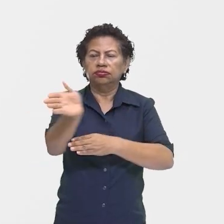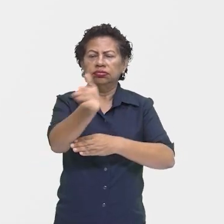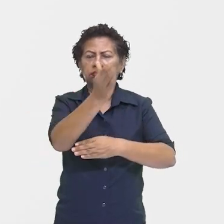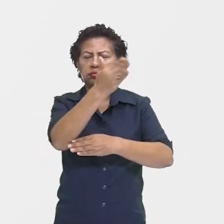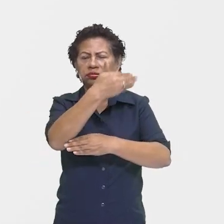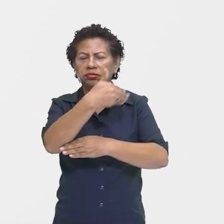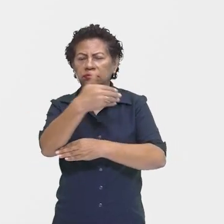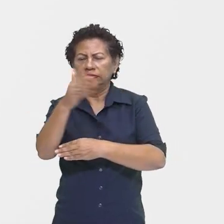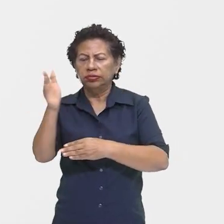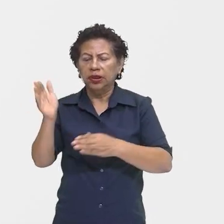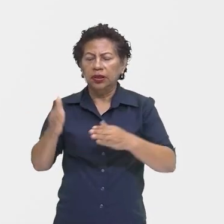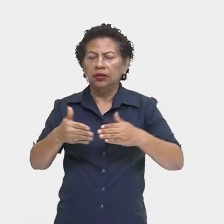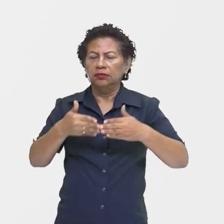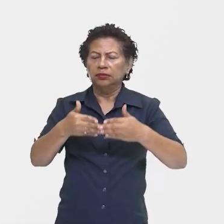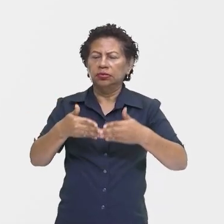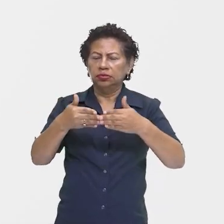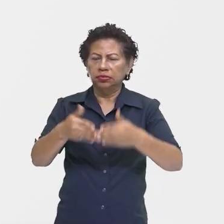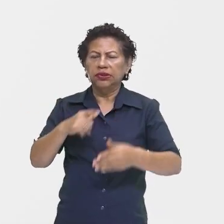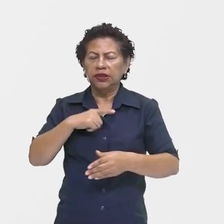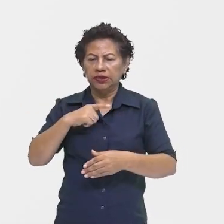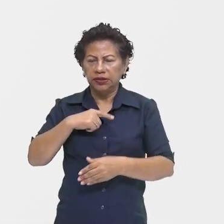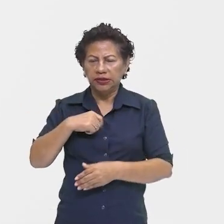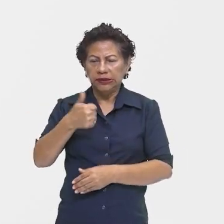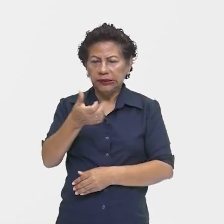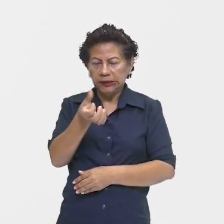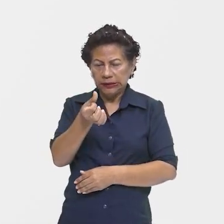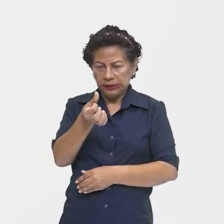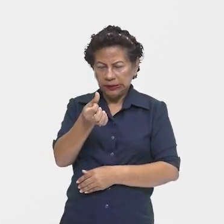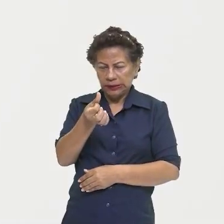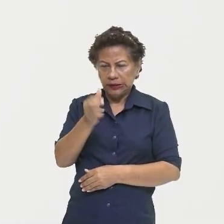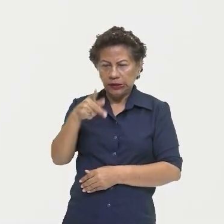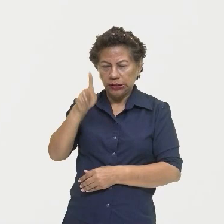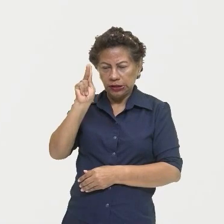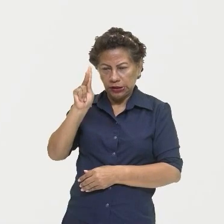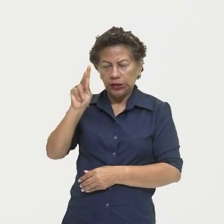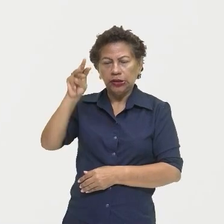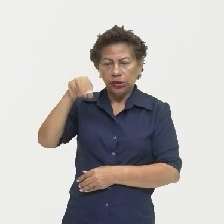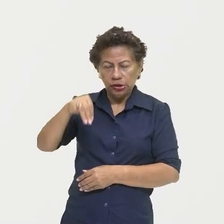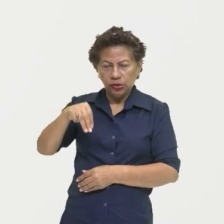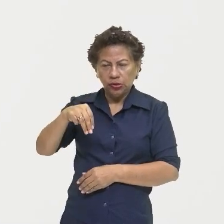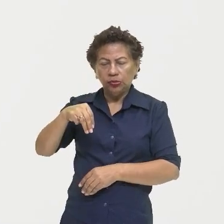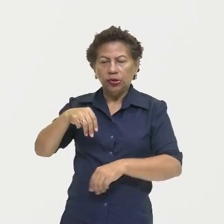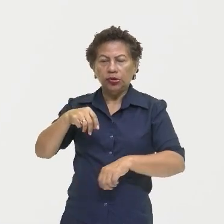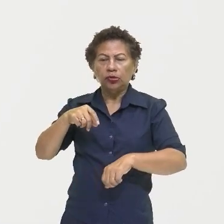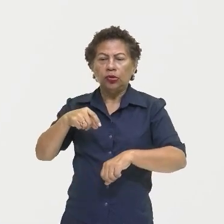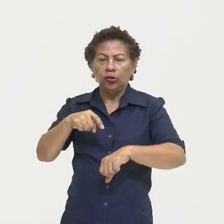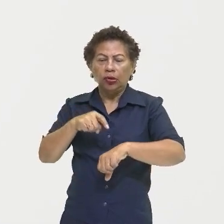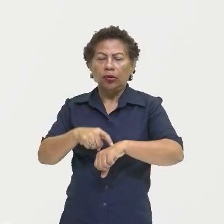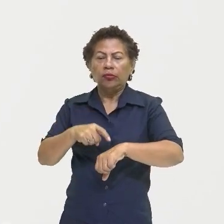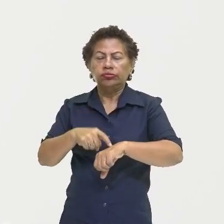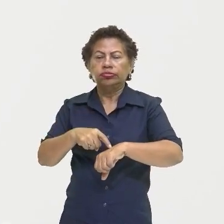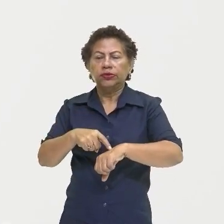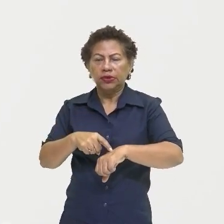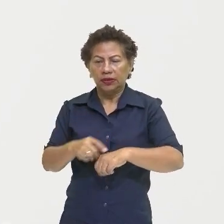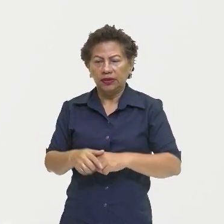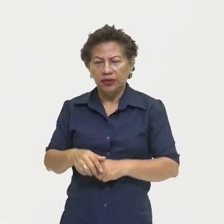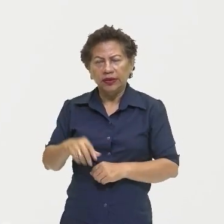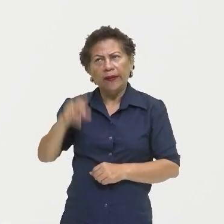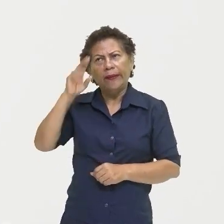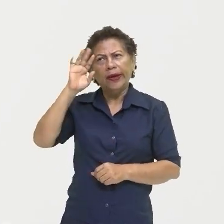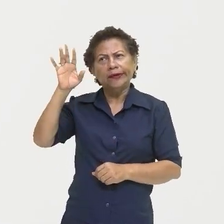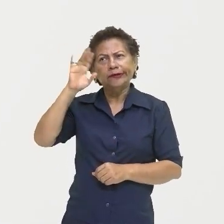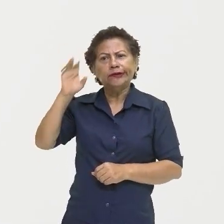de aproximadamente 16 km por hora. Então, imaginem vocês sair nessa